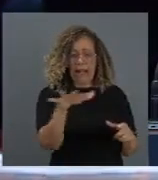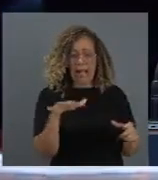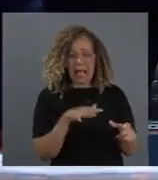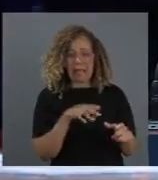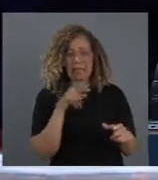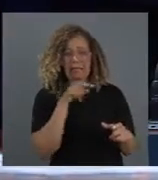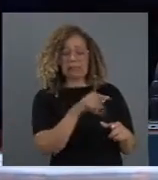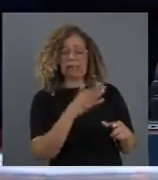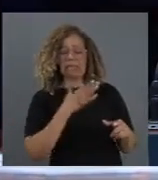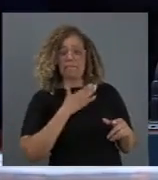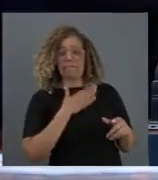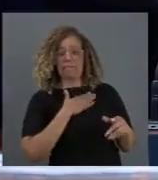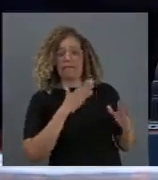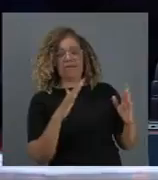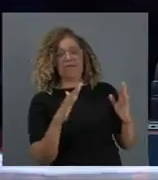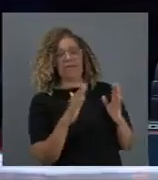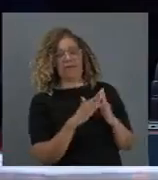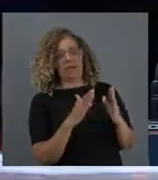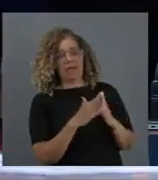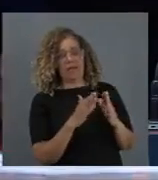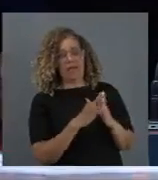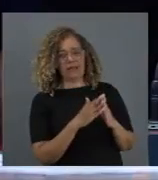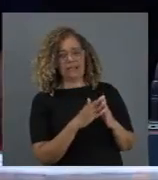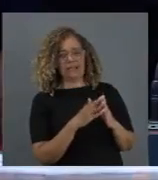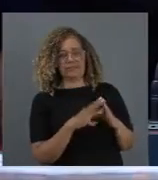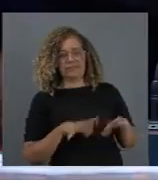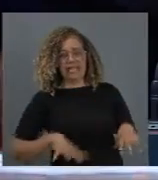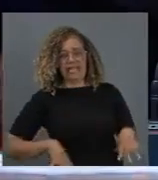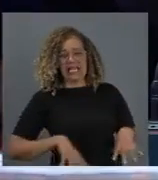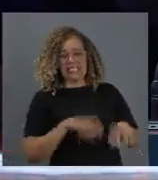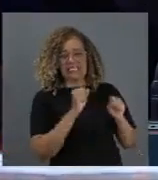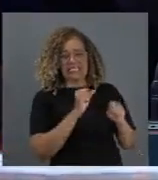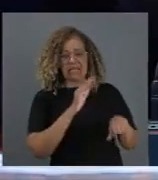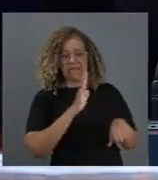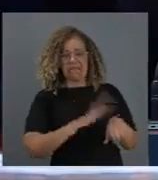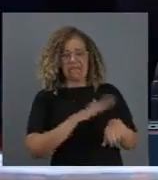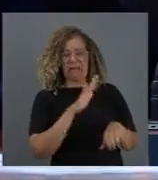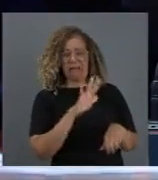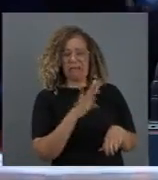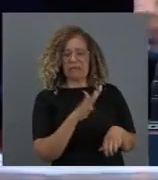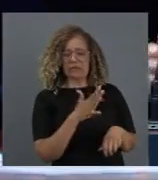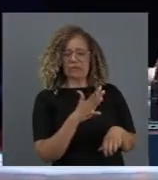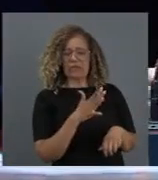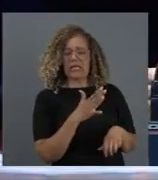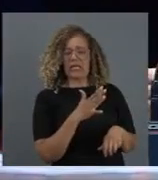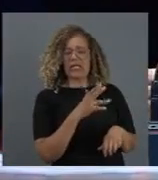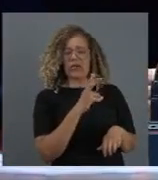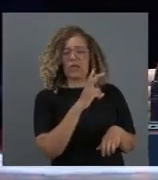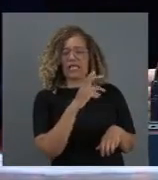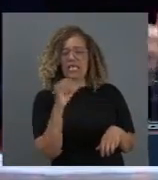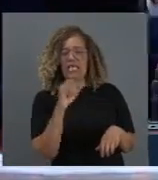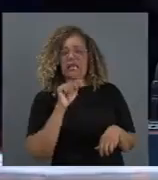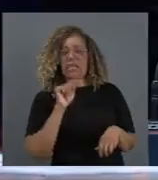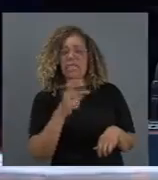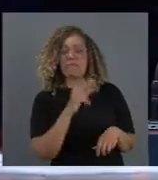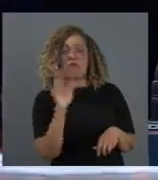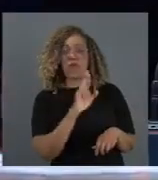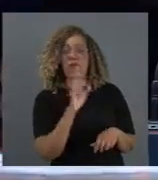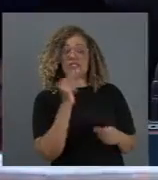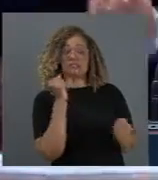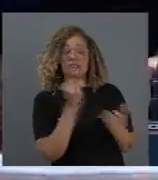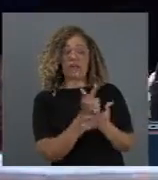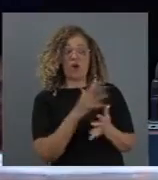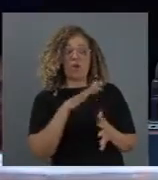minha propriedade. Eu gastei uns 500, no mínimo, 500 mil reais para comprar